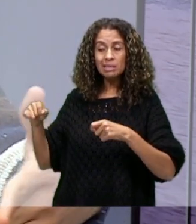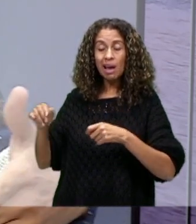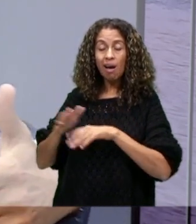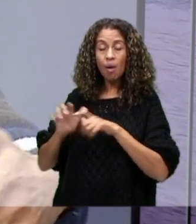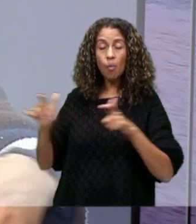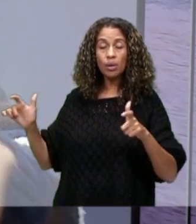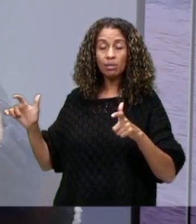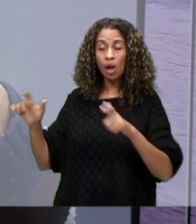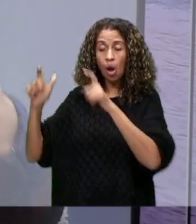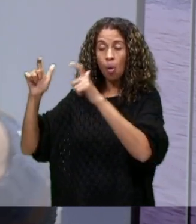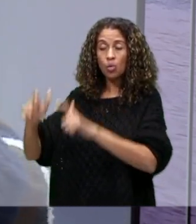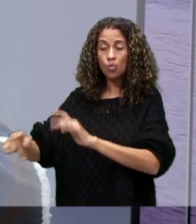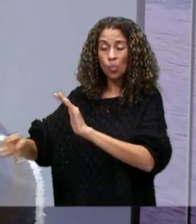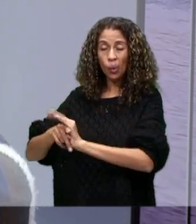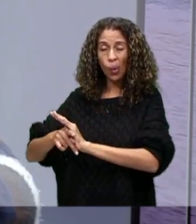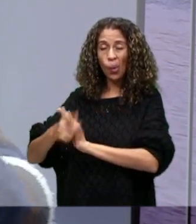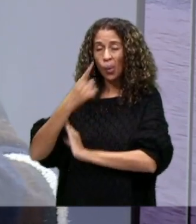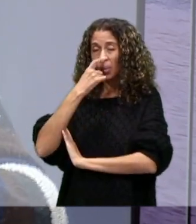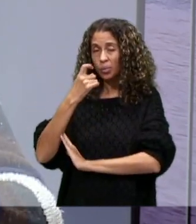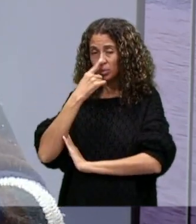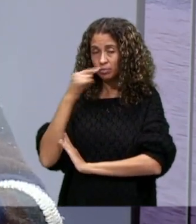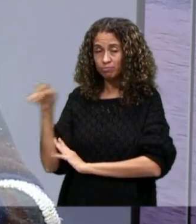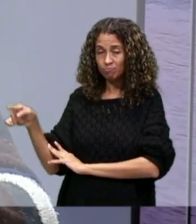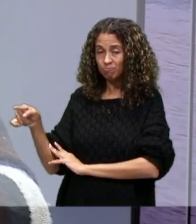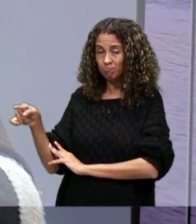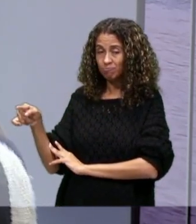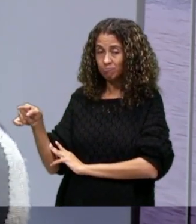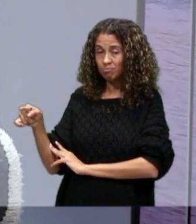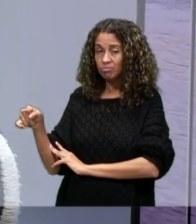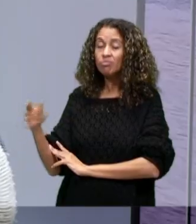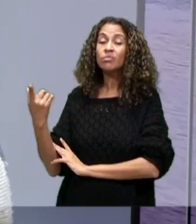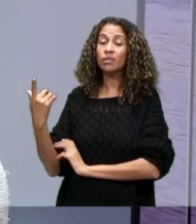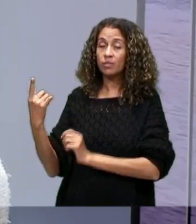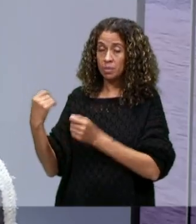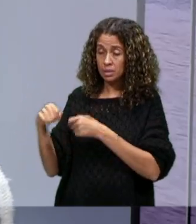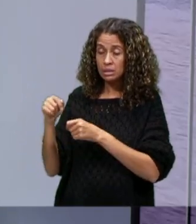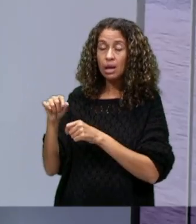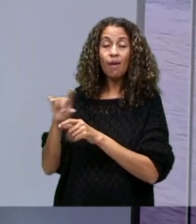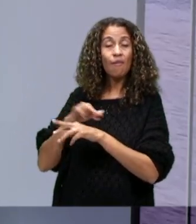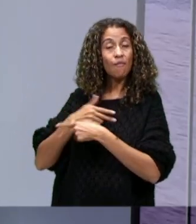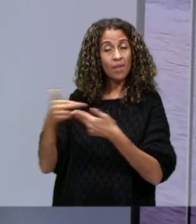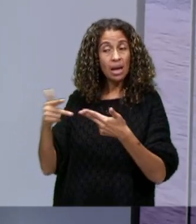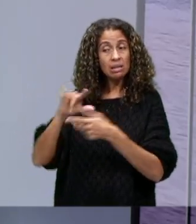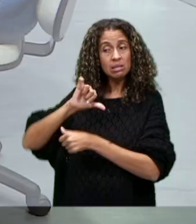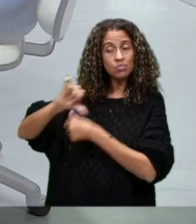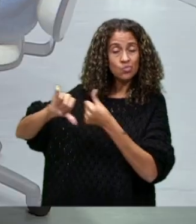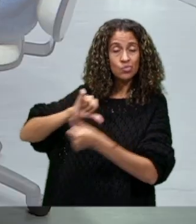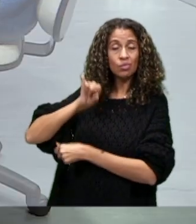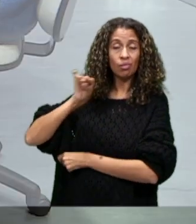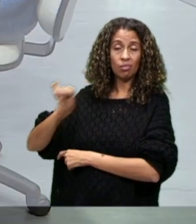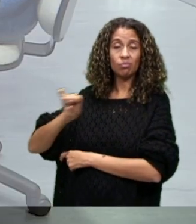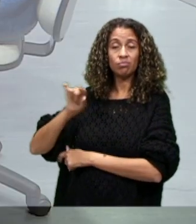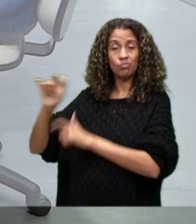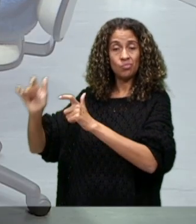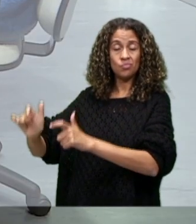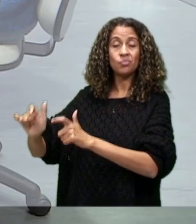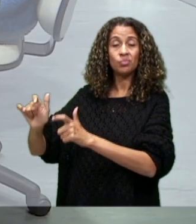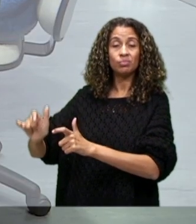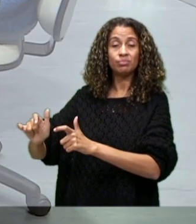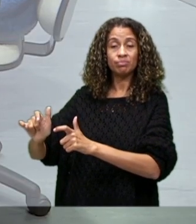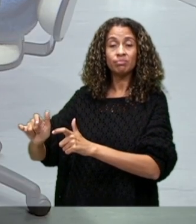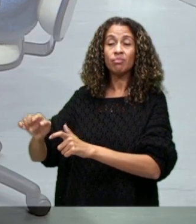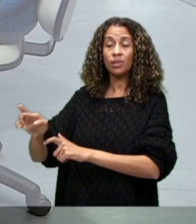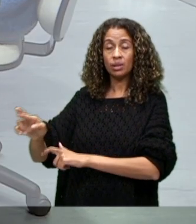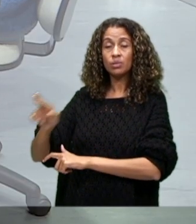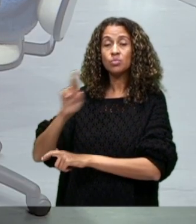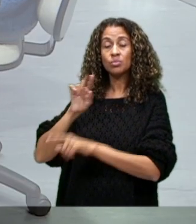de cobertura do solo, consequentemente a gente vai ter que fazer uma supressão vegetal, vai ter que fazer uma alteração ali. E nessa mesma